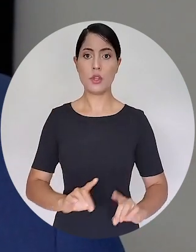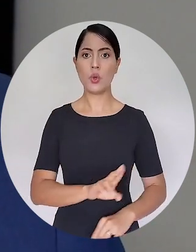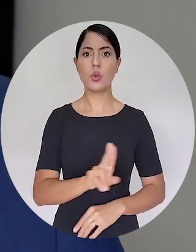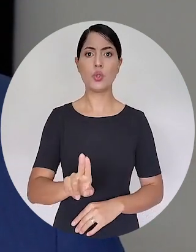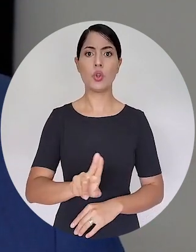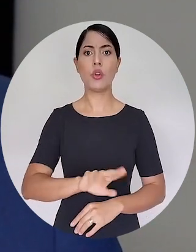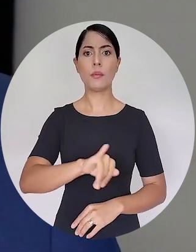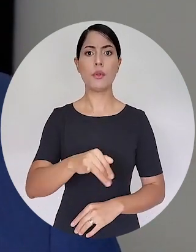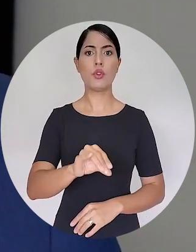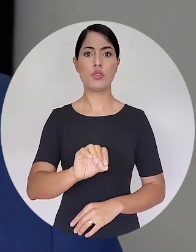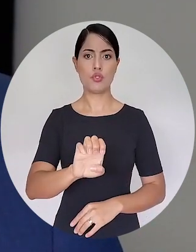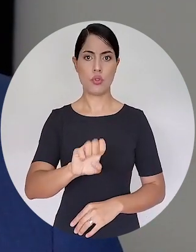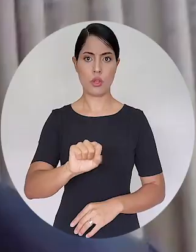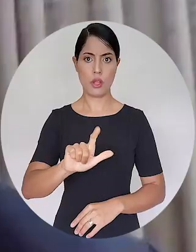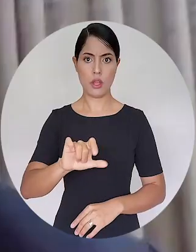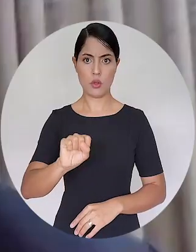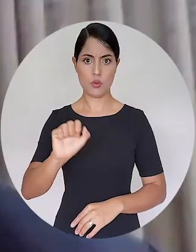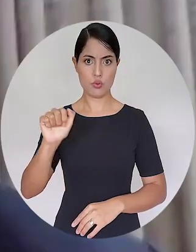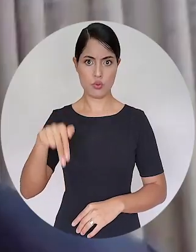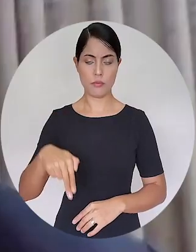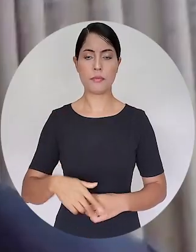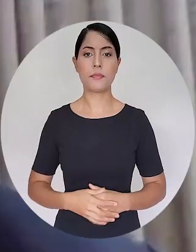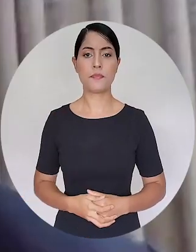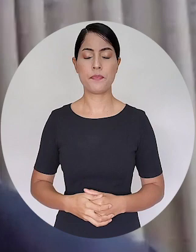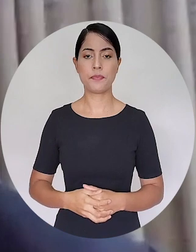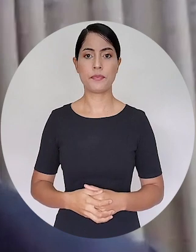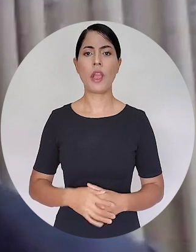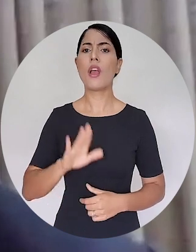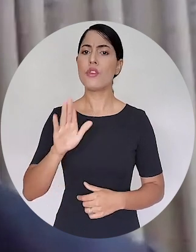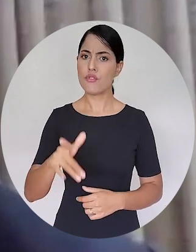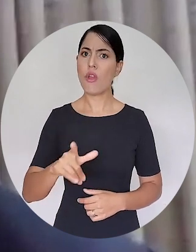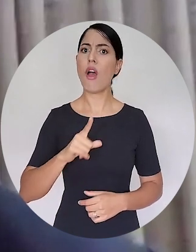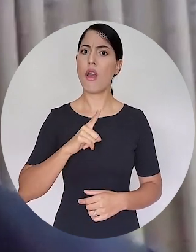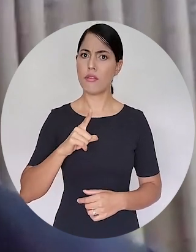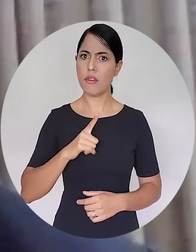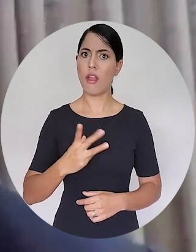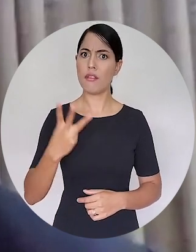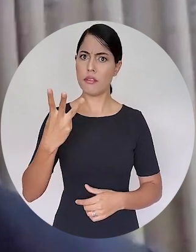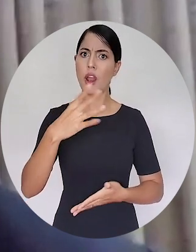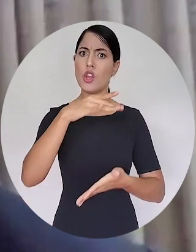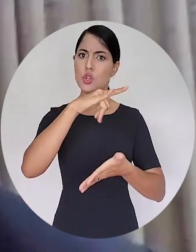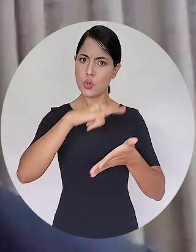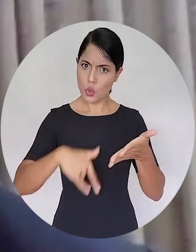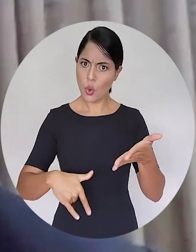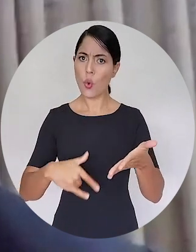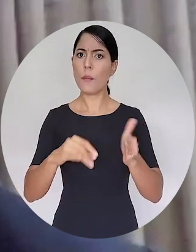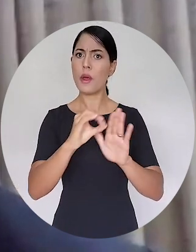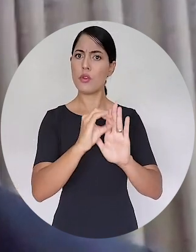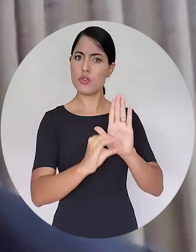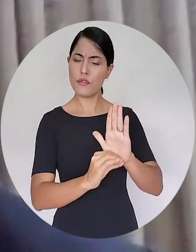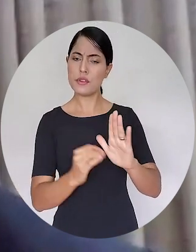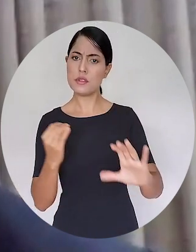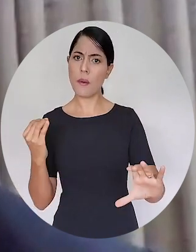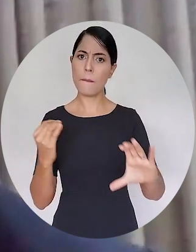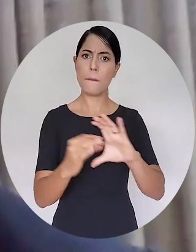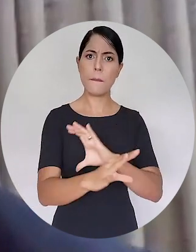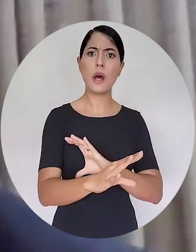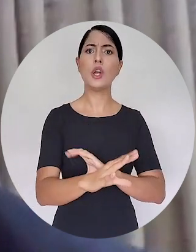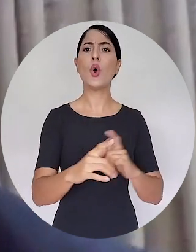Deficiência, Joelson Dias. Já é o terceiro ofício que se envia ao Ministério da Saúde solicitando o